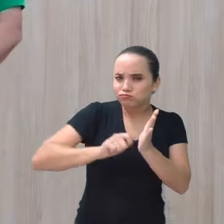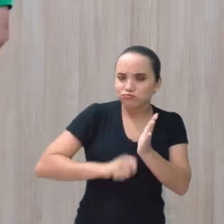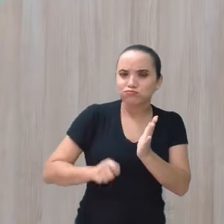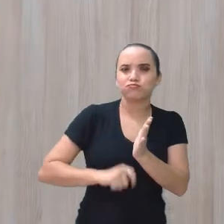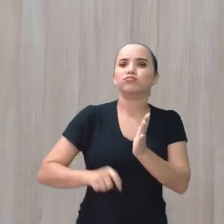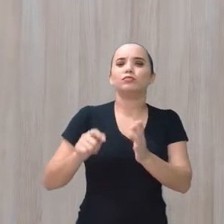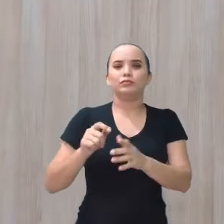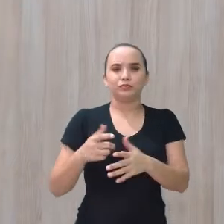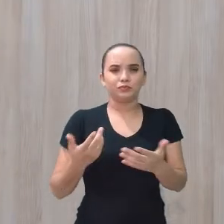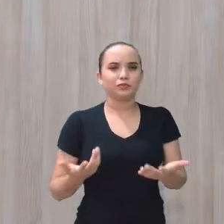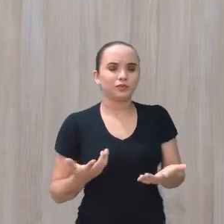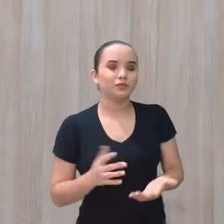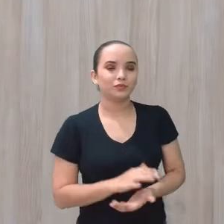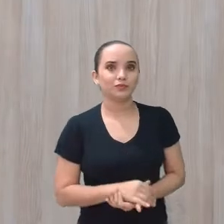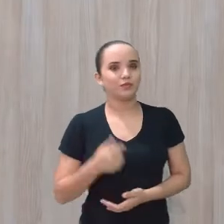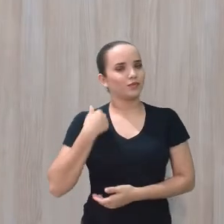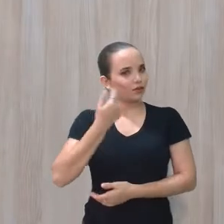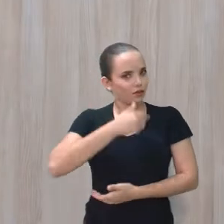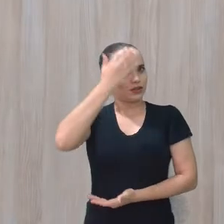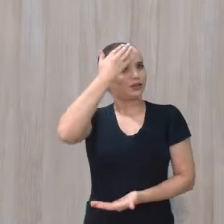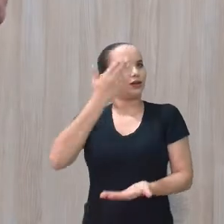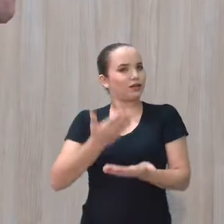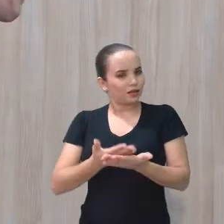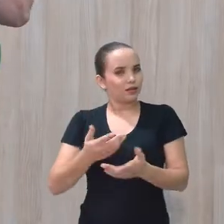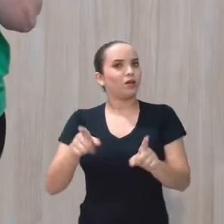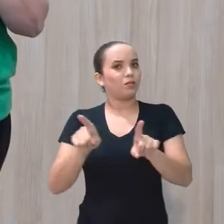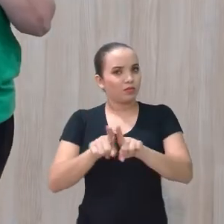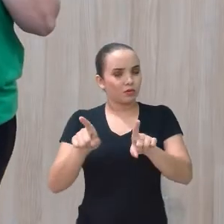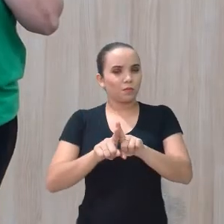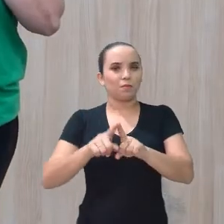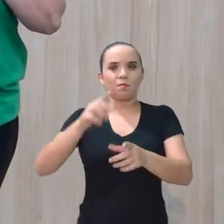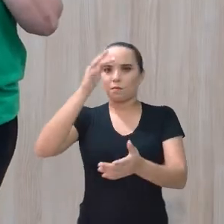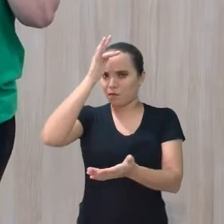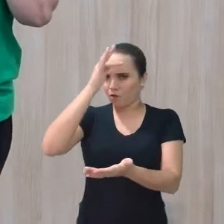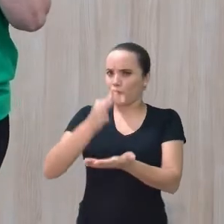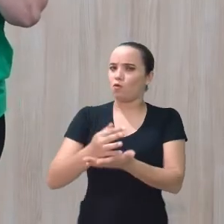Nós acreditamos e confiamos no potencial que